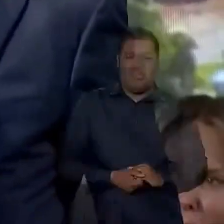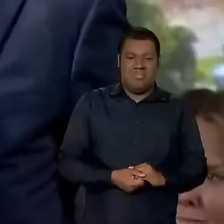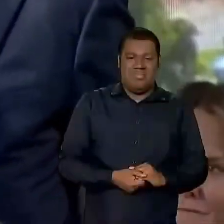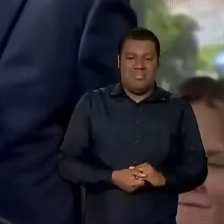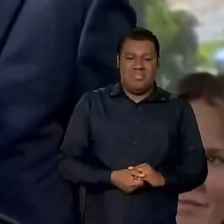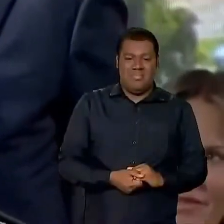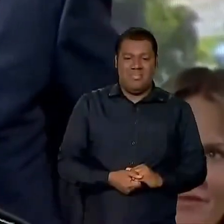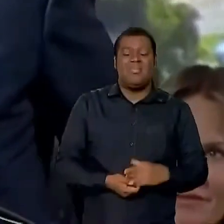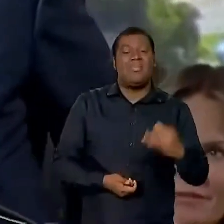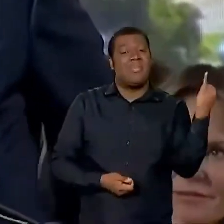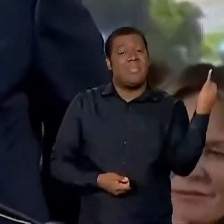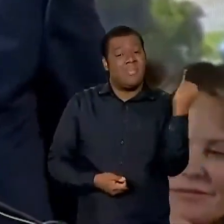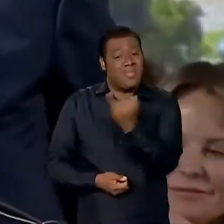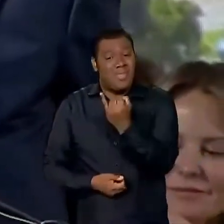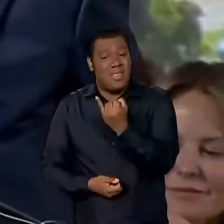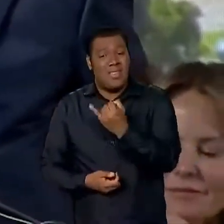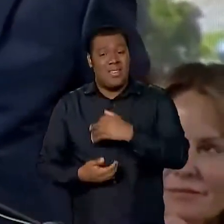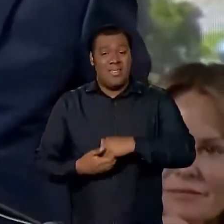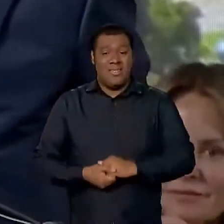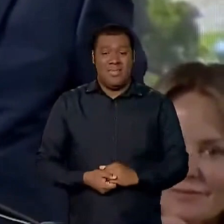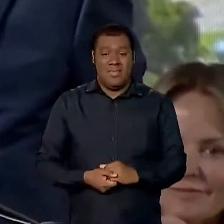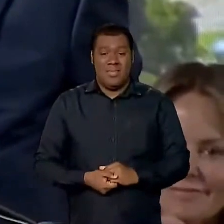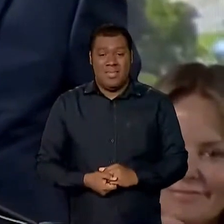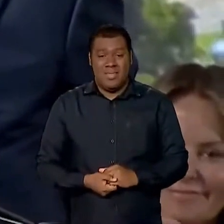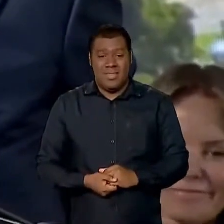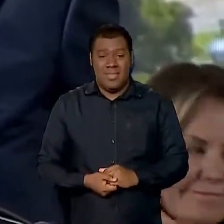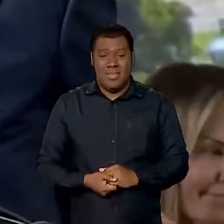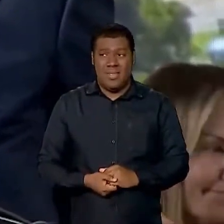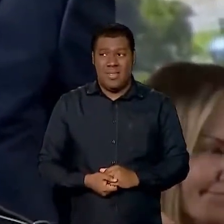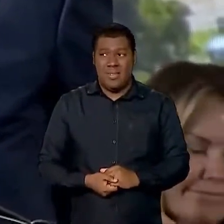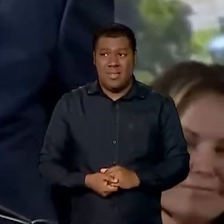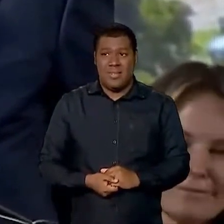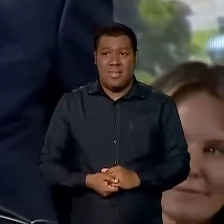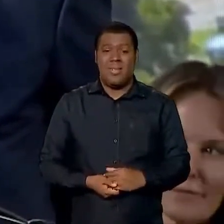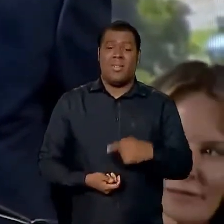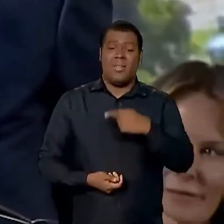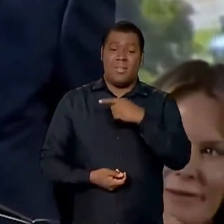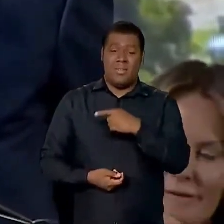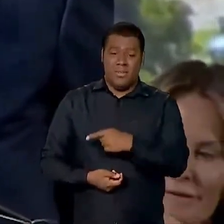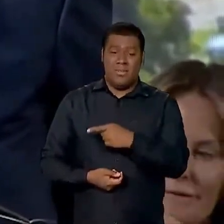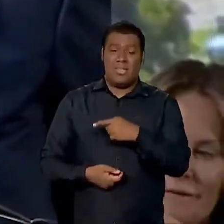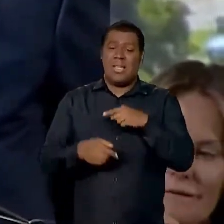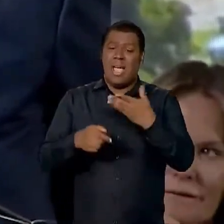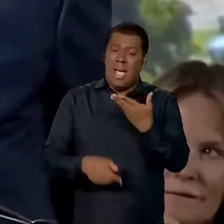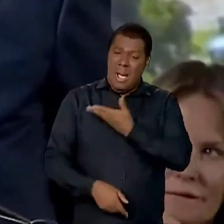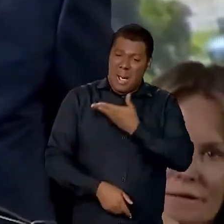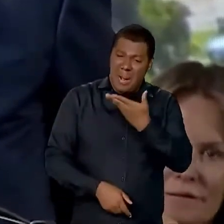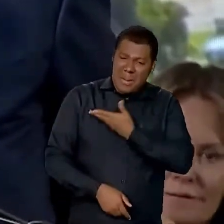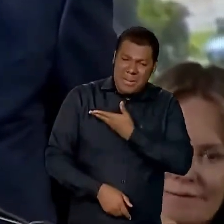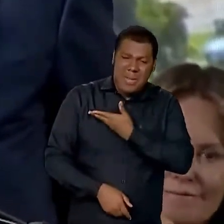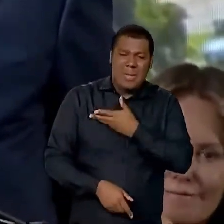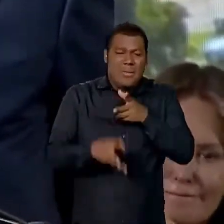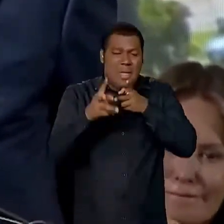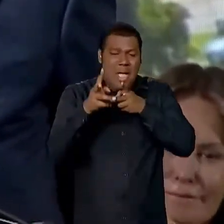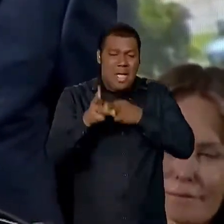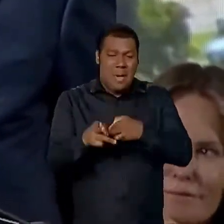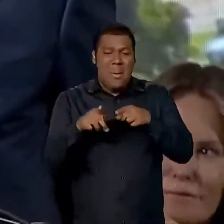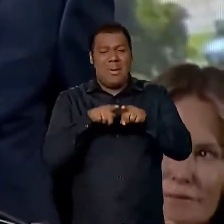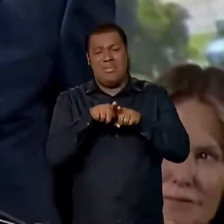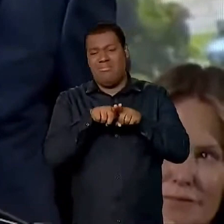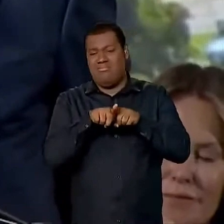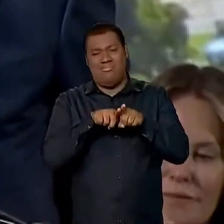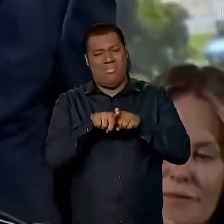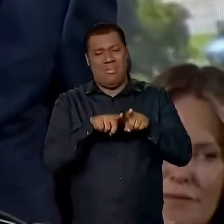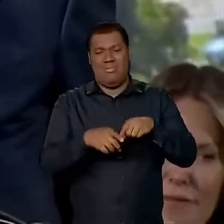Eu quero que você saiba que você é, para mim, mais do que um irmão. Você é um